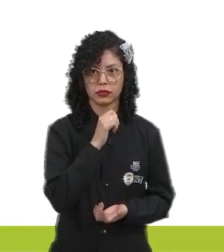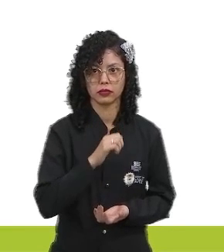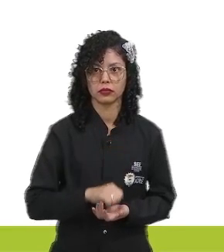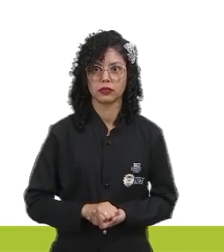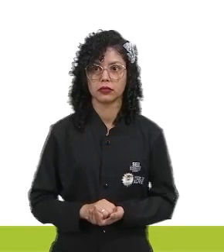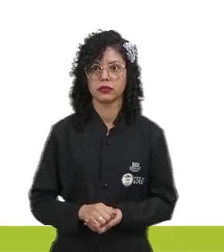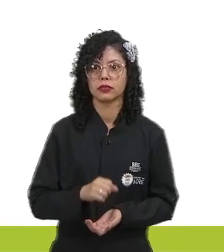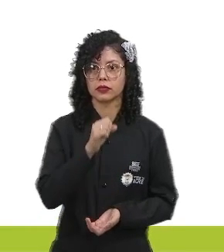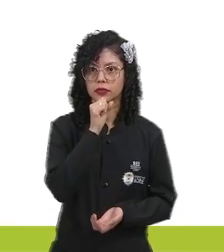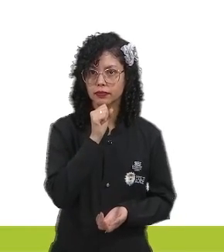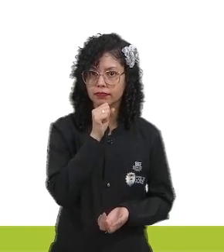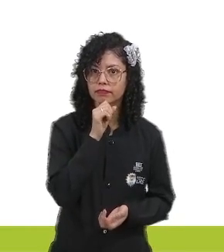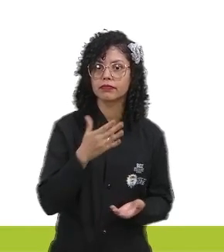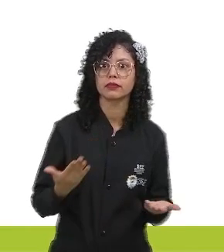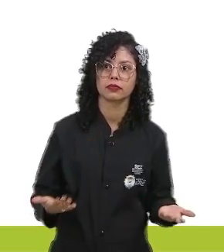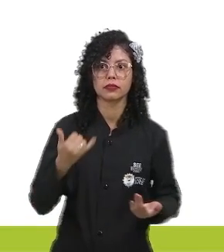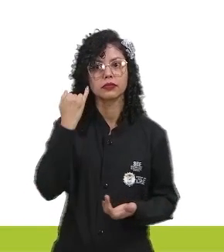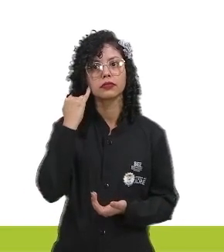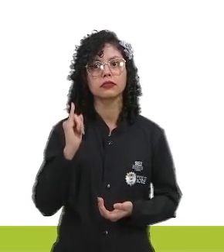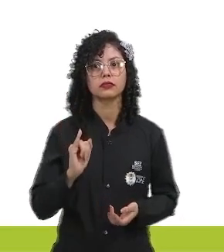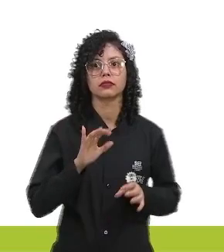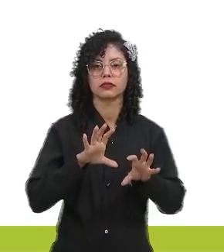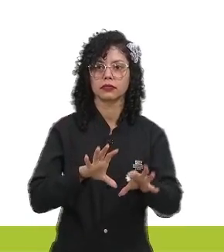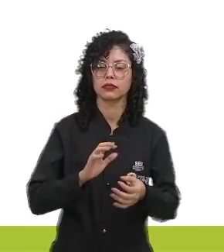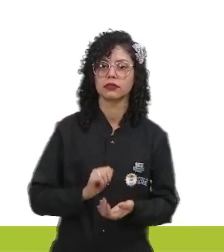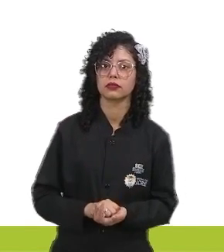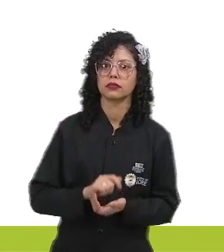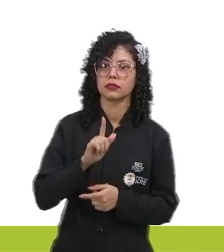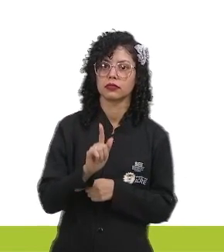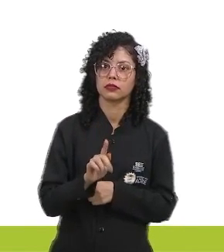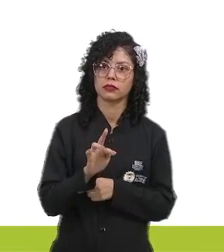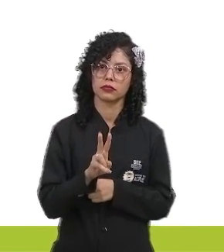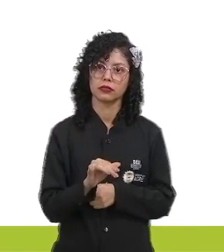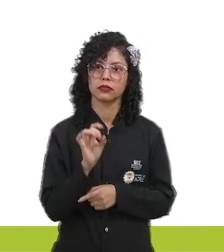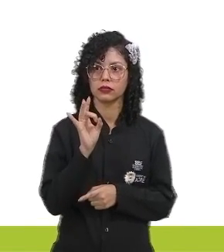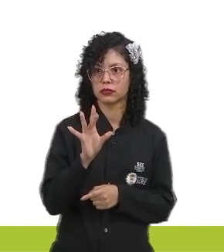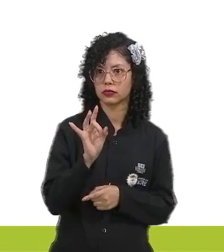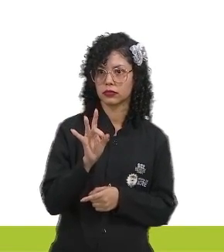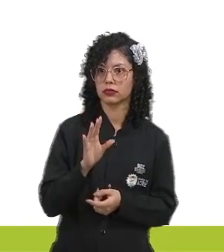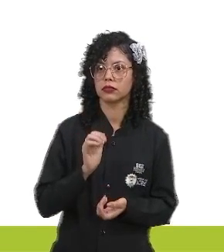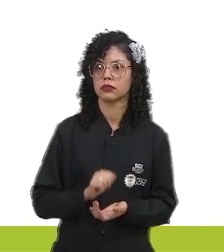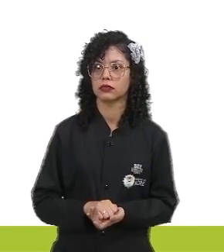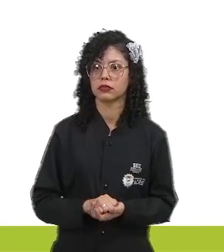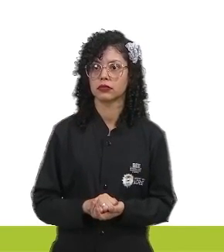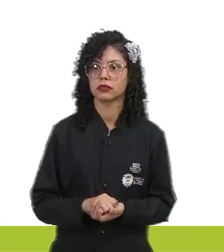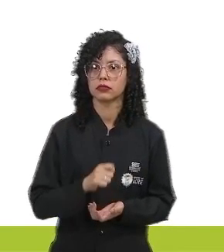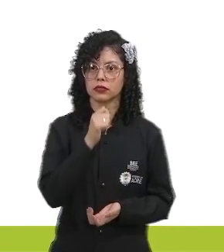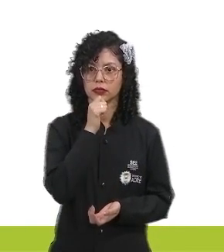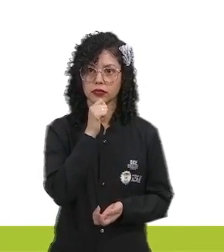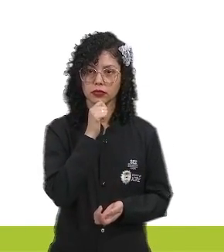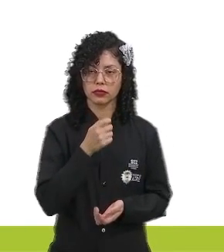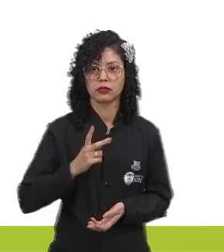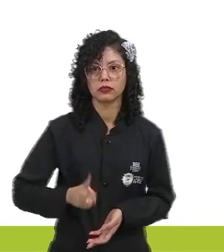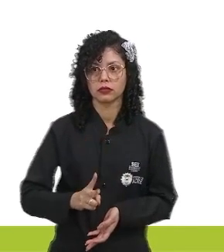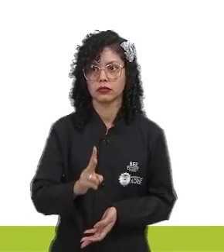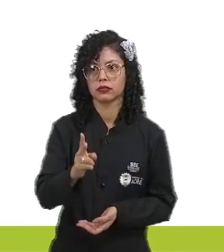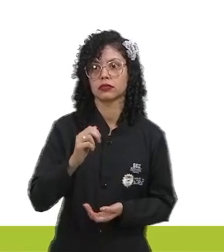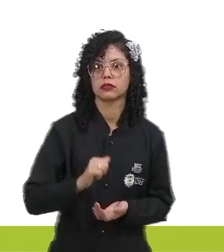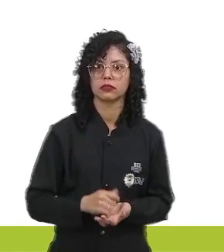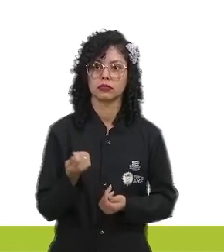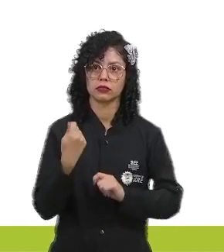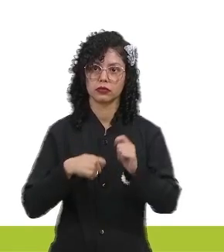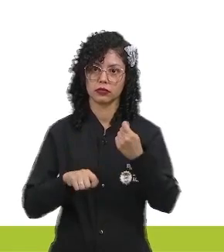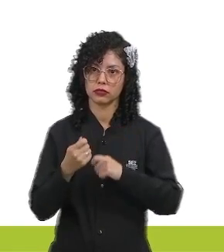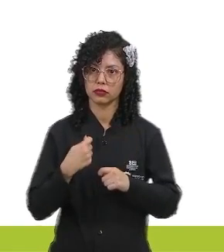mais velhas, né, porque a ideia era essa. Getúlio Vargas queria queimar apenas o café mais velho, né, para manter essa